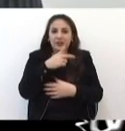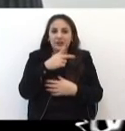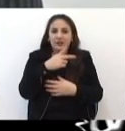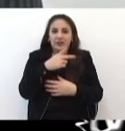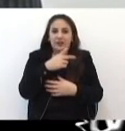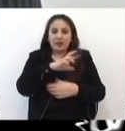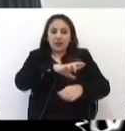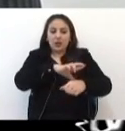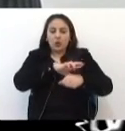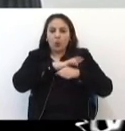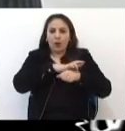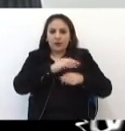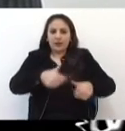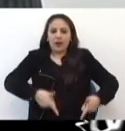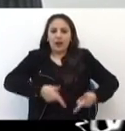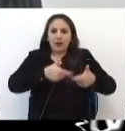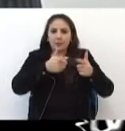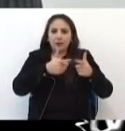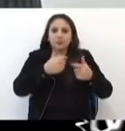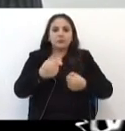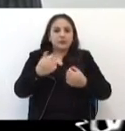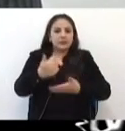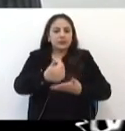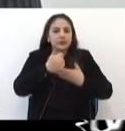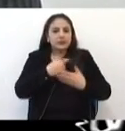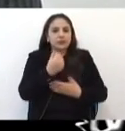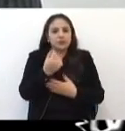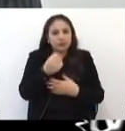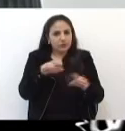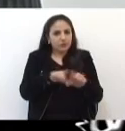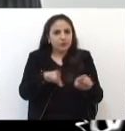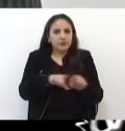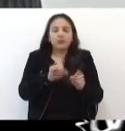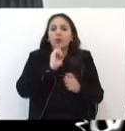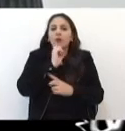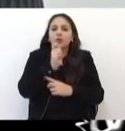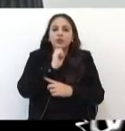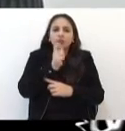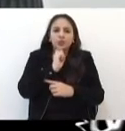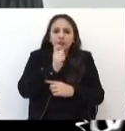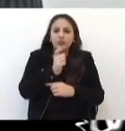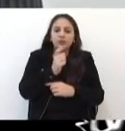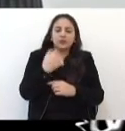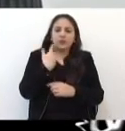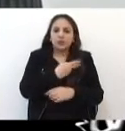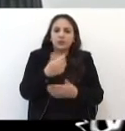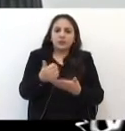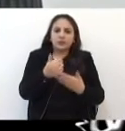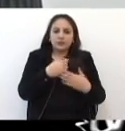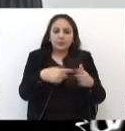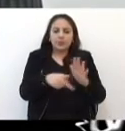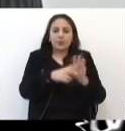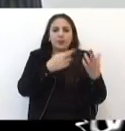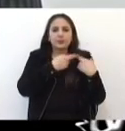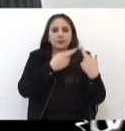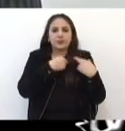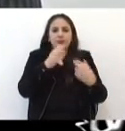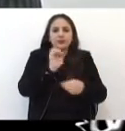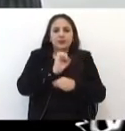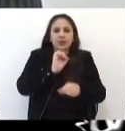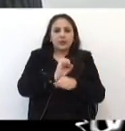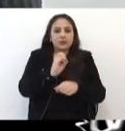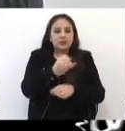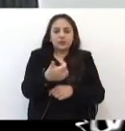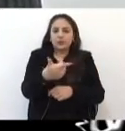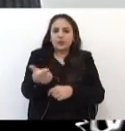guarda municipal armada, nós vamos ter que trazer dinheiro também. Não adianta nós trazer o que é dever do Estado, da